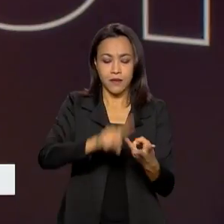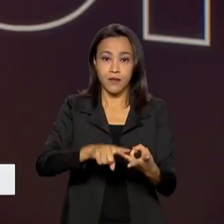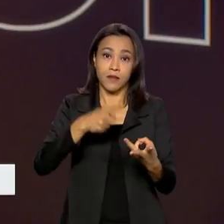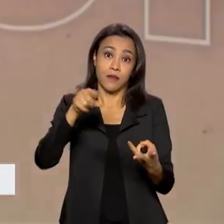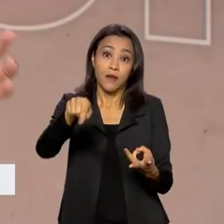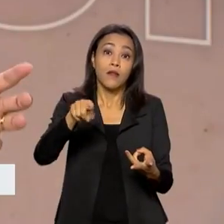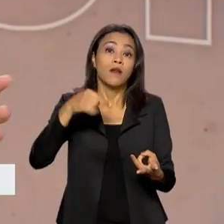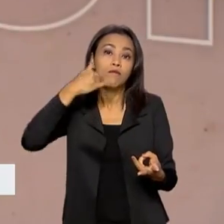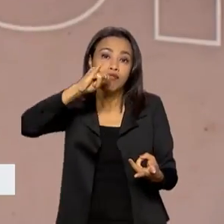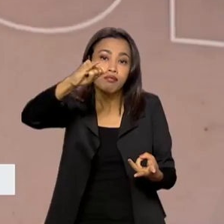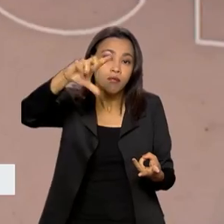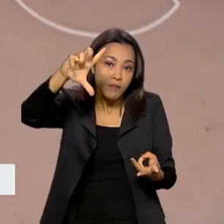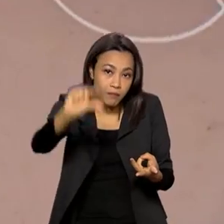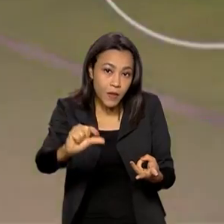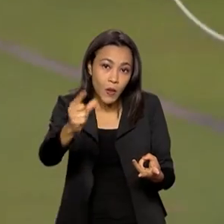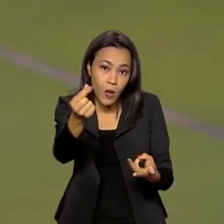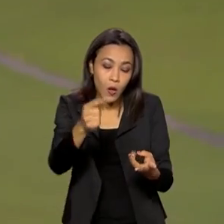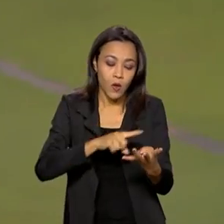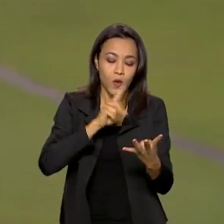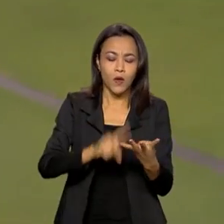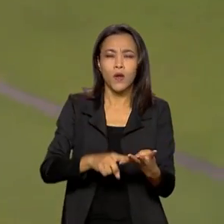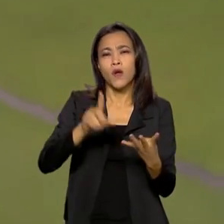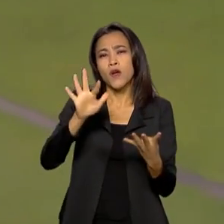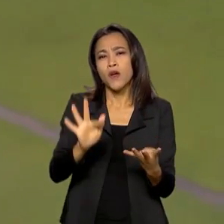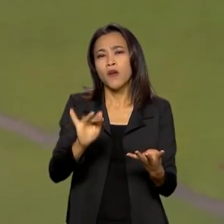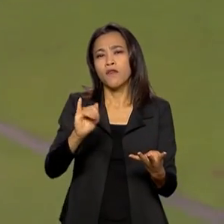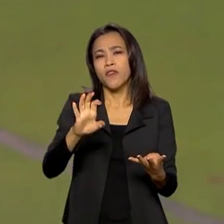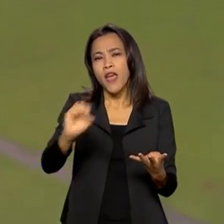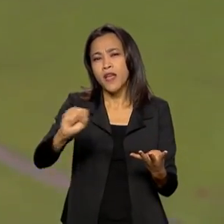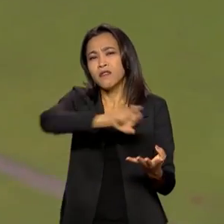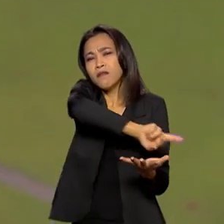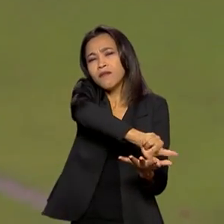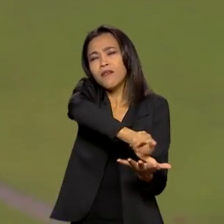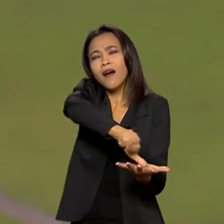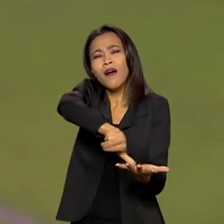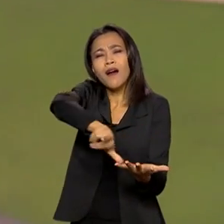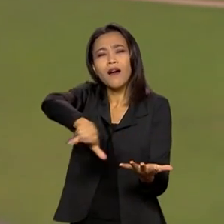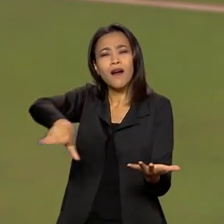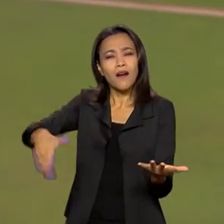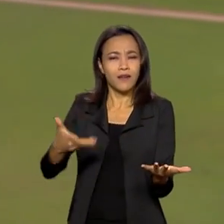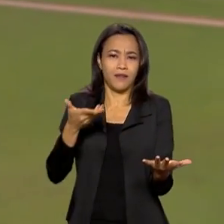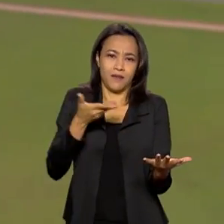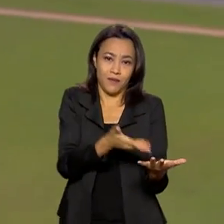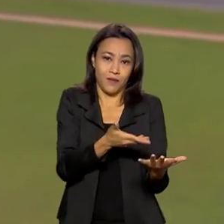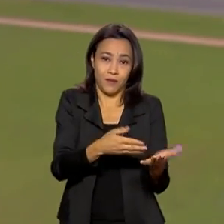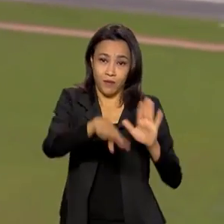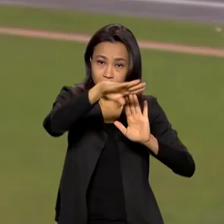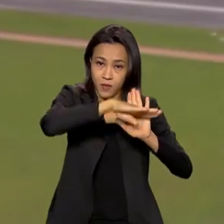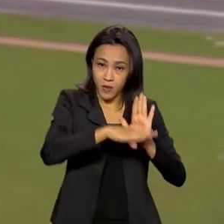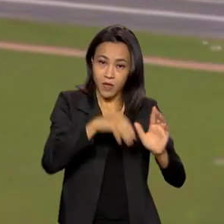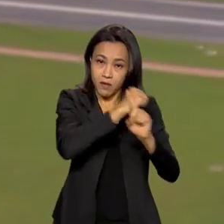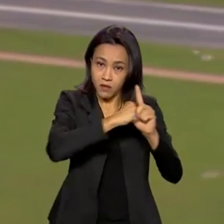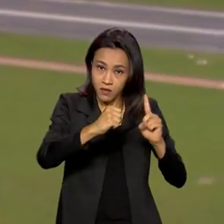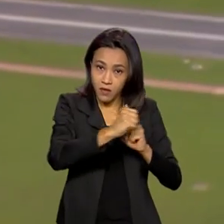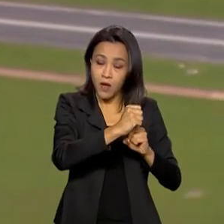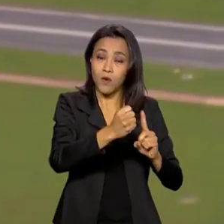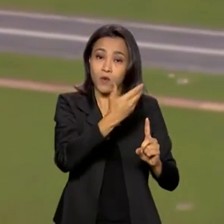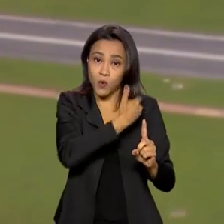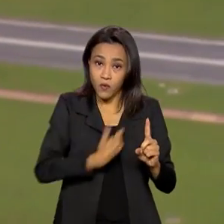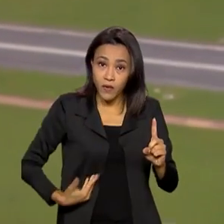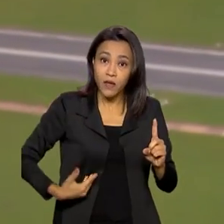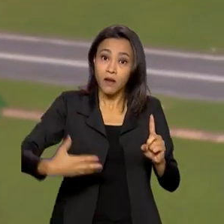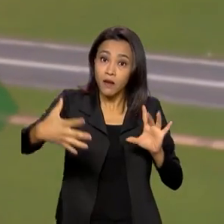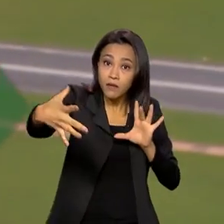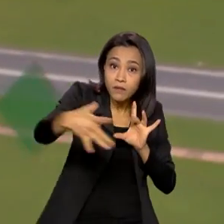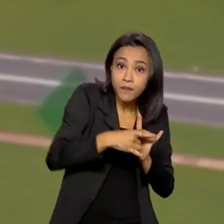o fiéis ou seja os programas sociais do governo esse arcabo né de proteção social que o